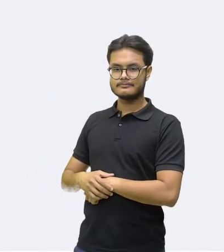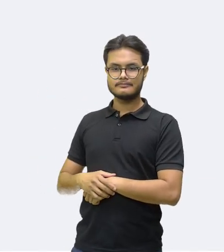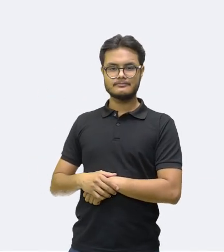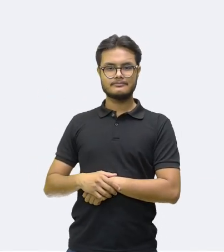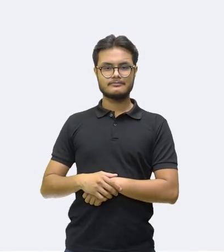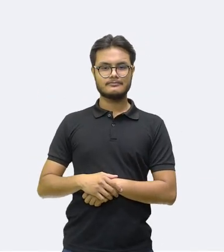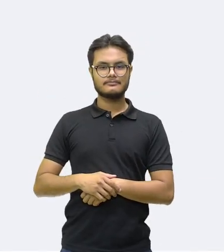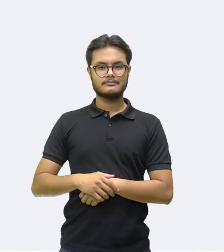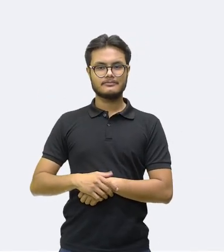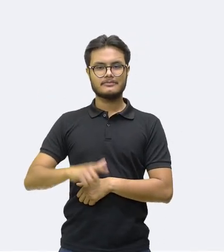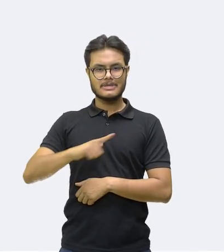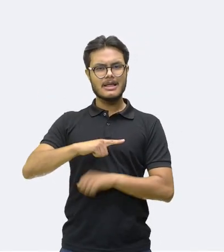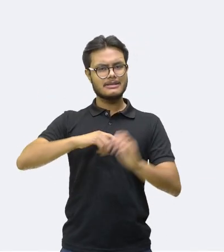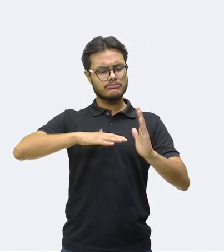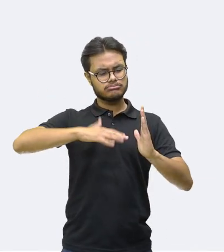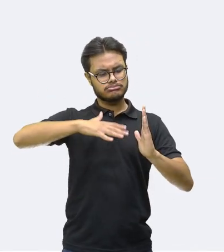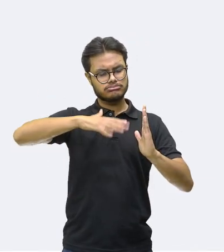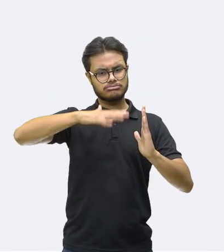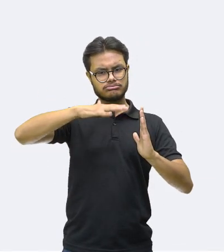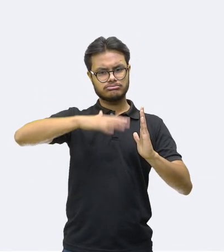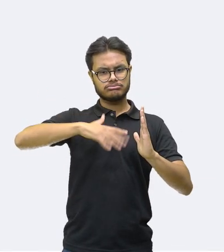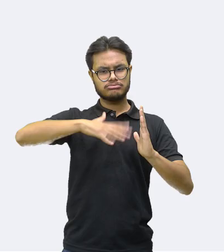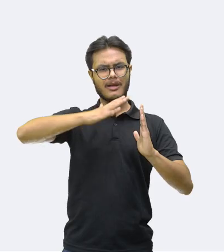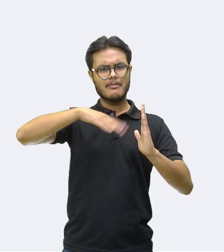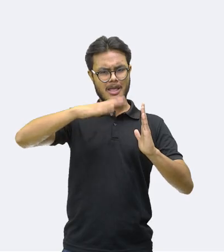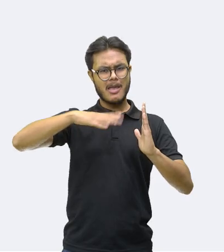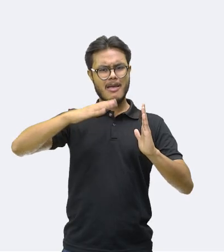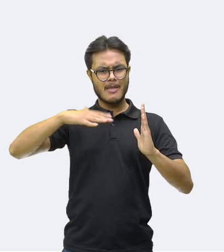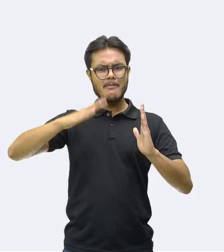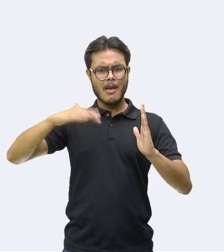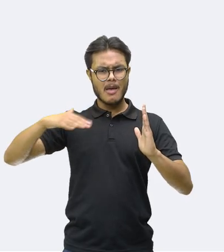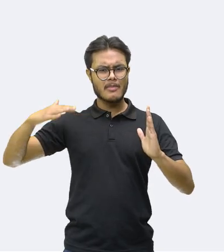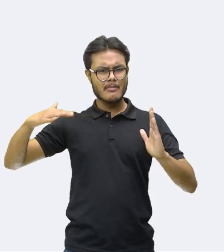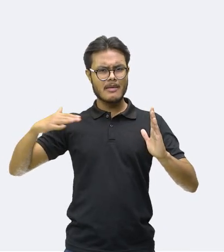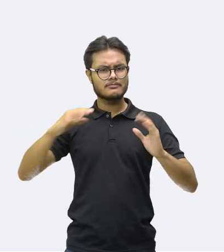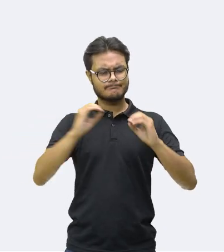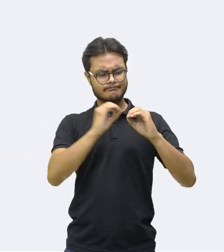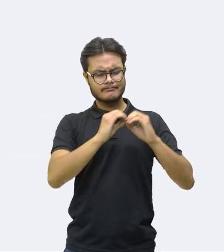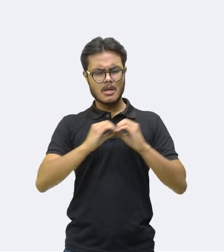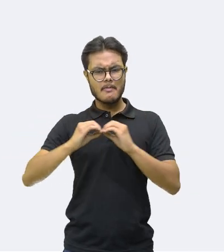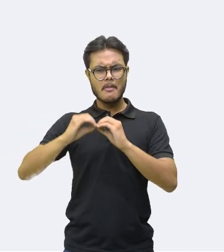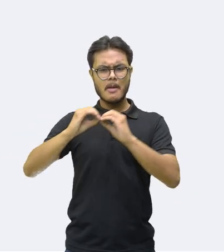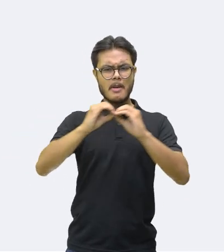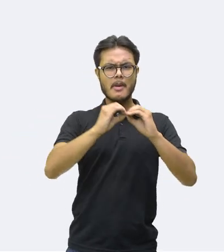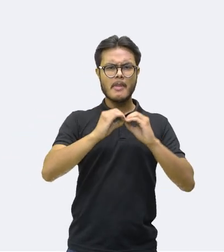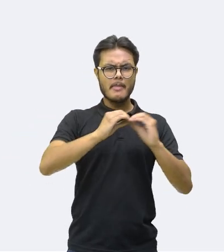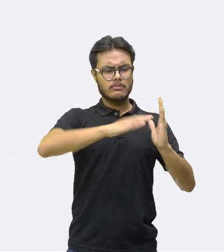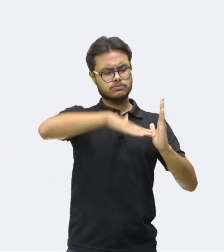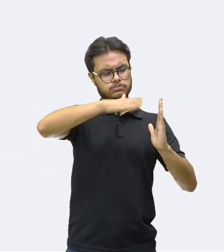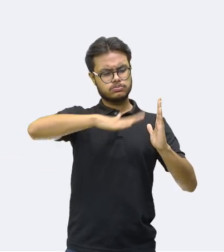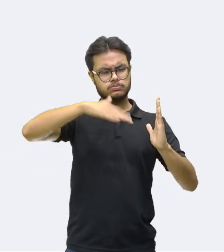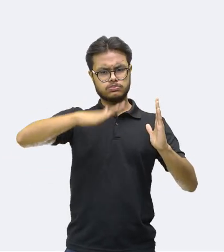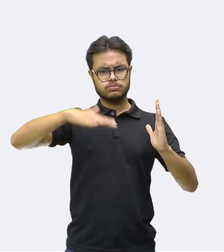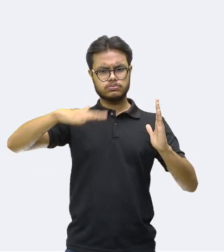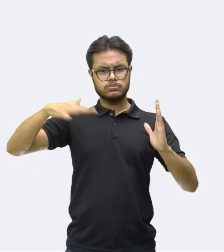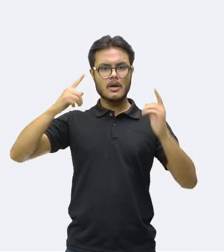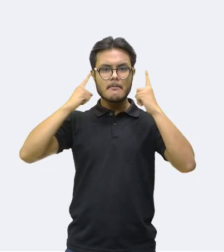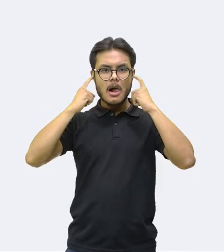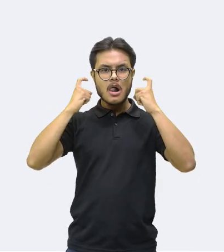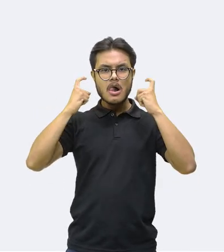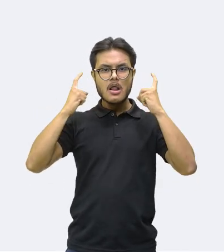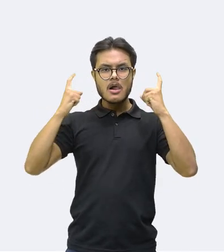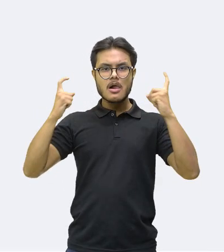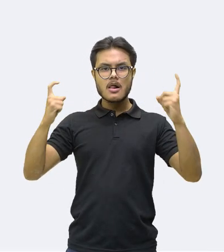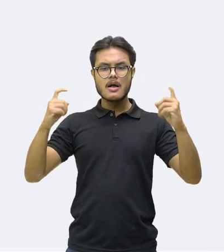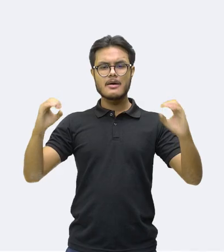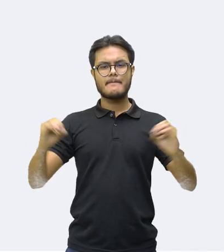da frente também. Nessa vibração da película, o que acontece? Você tem as moléculas empurradas para frente, fazendo com que elas se movam e colhido